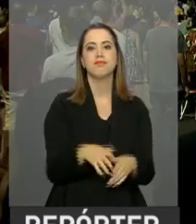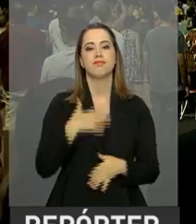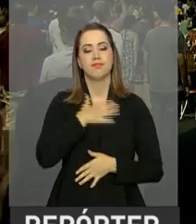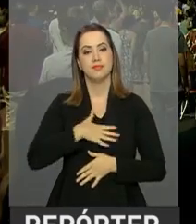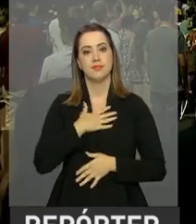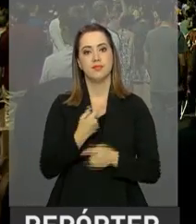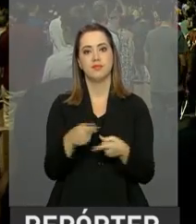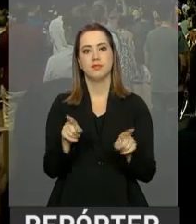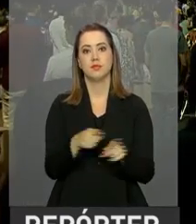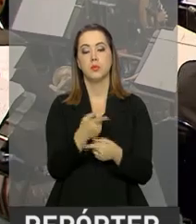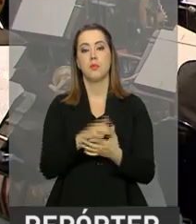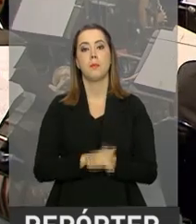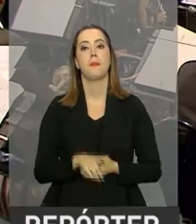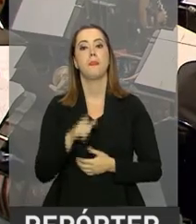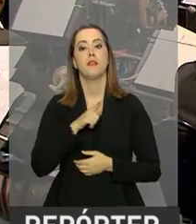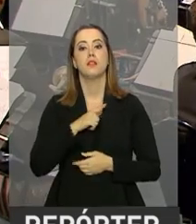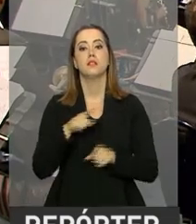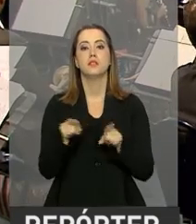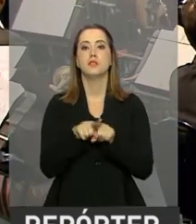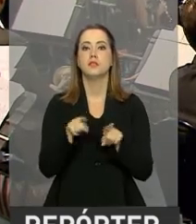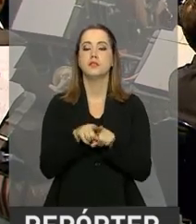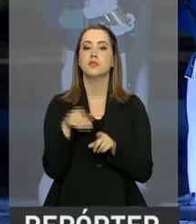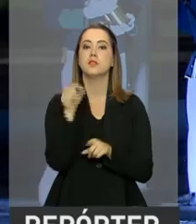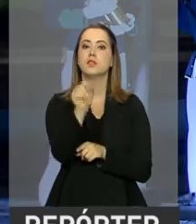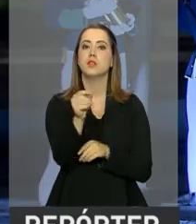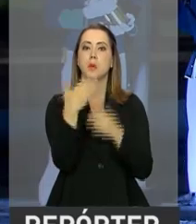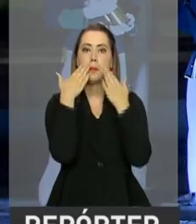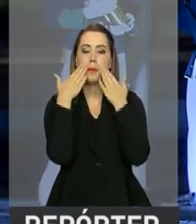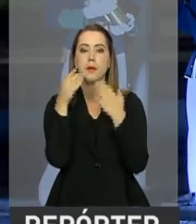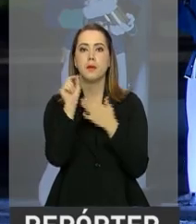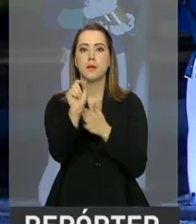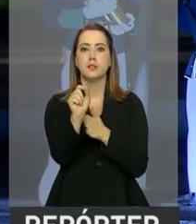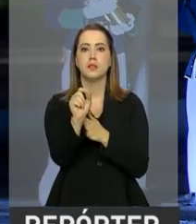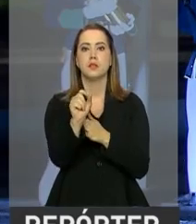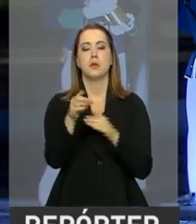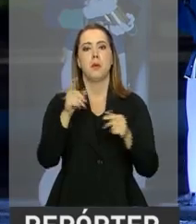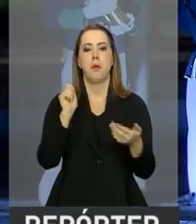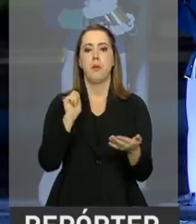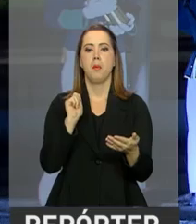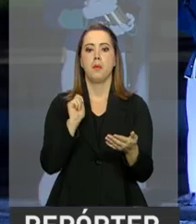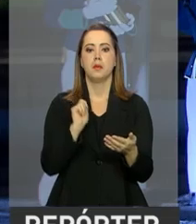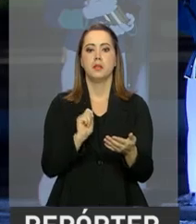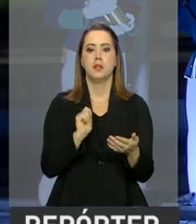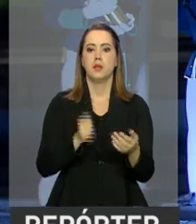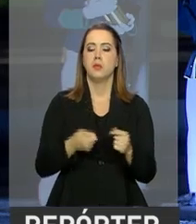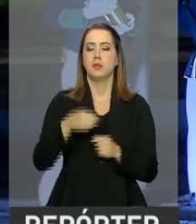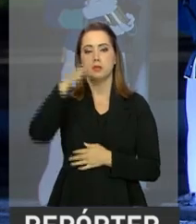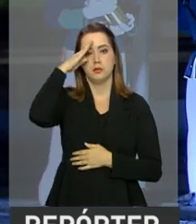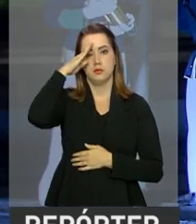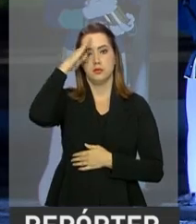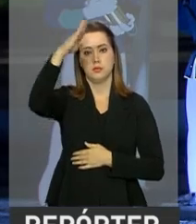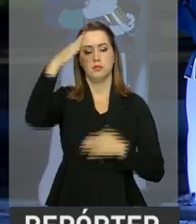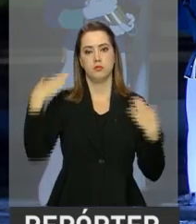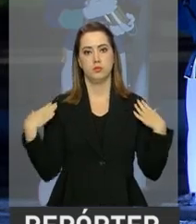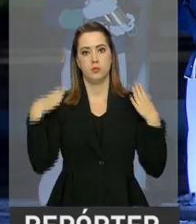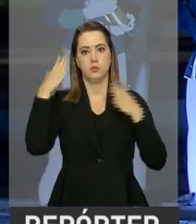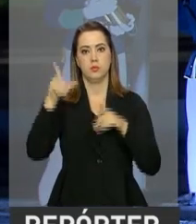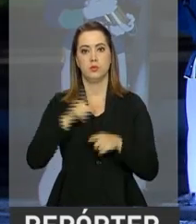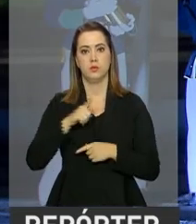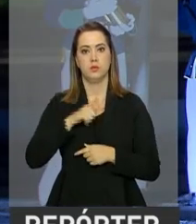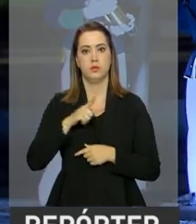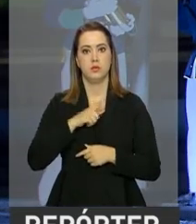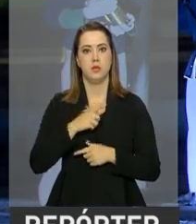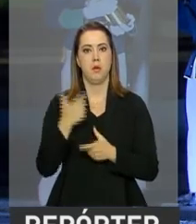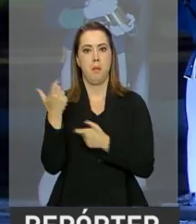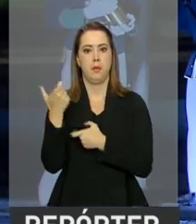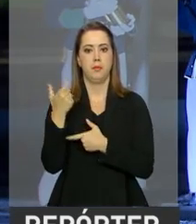concerto. O evento contou ainda com a participação da Bateria Caiena, grupo histórico do Exército, com salvas de